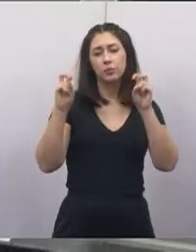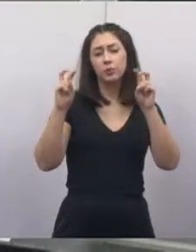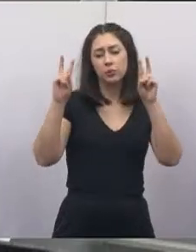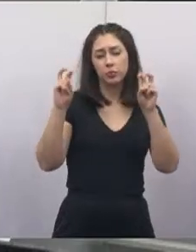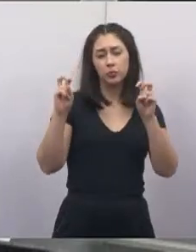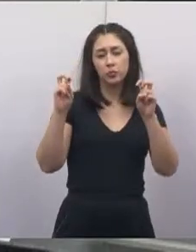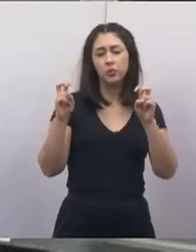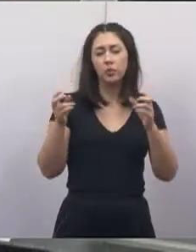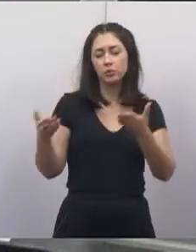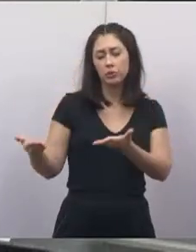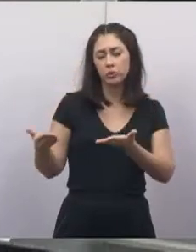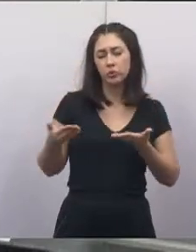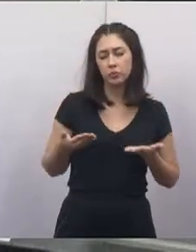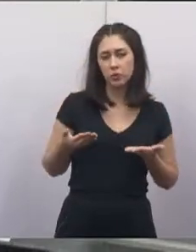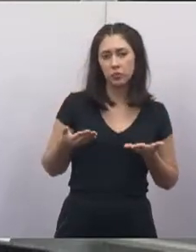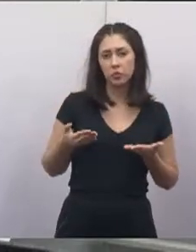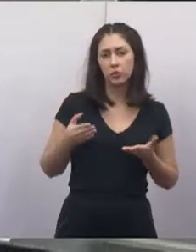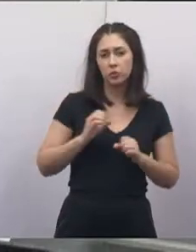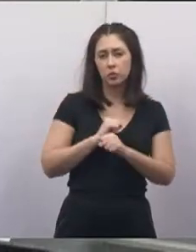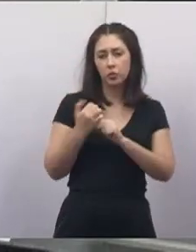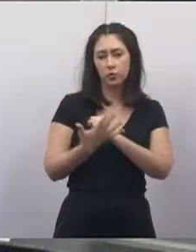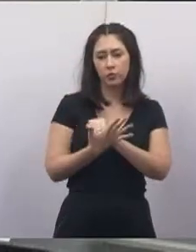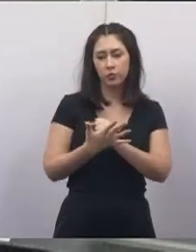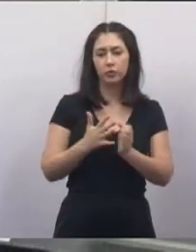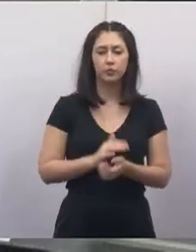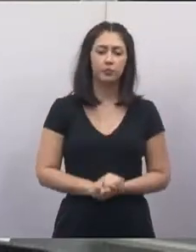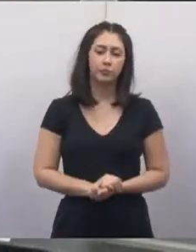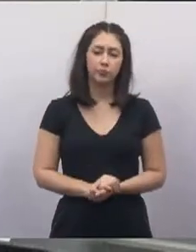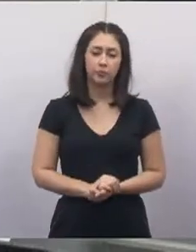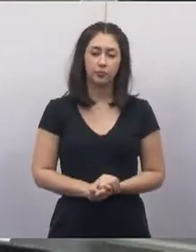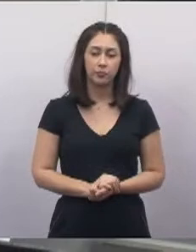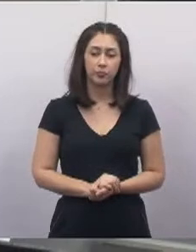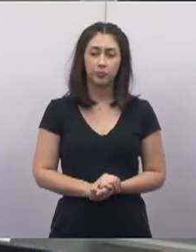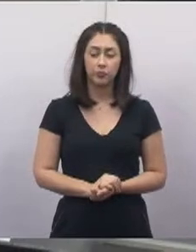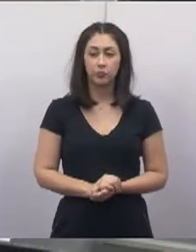o atendimento à Covid-19.